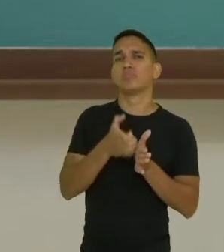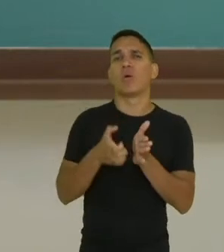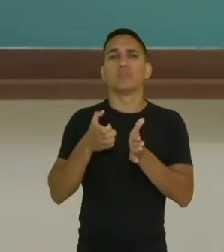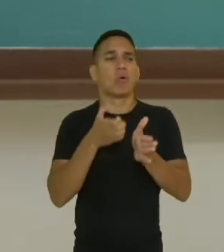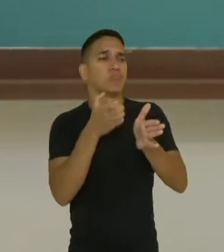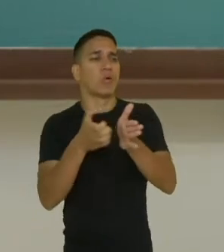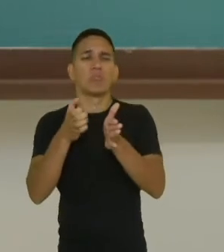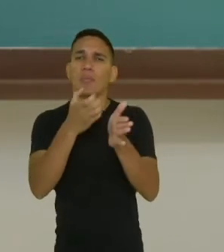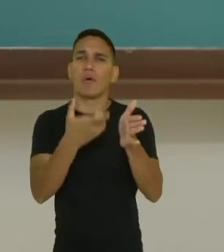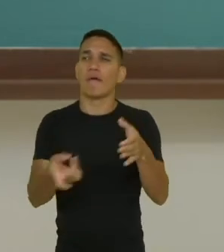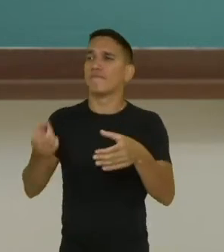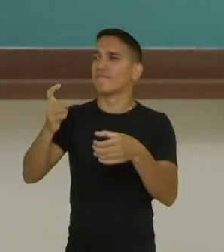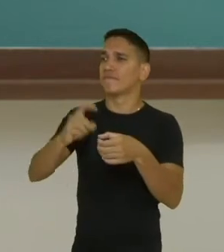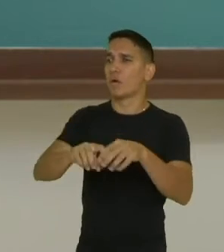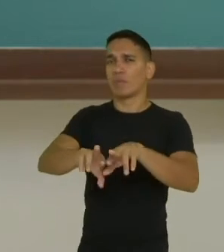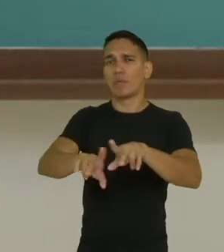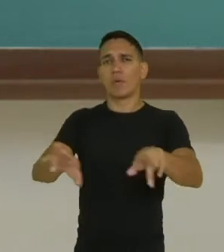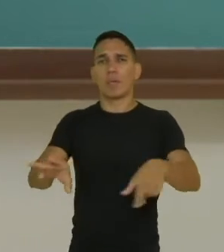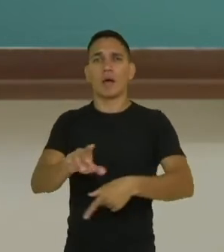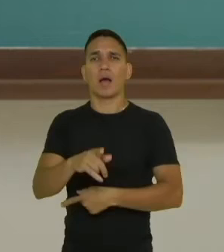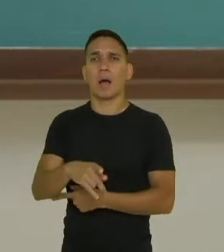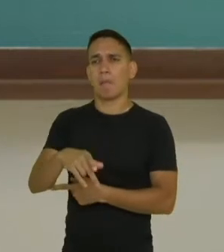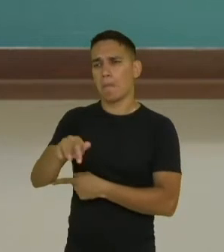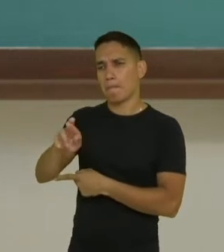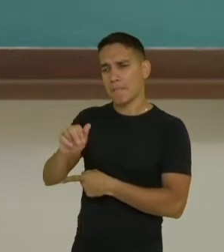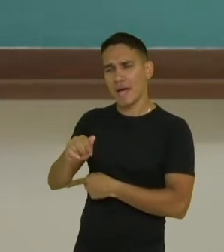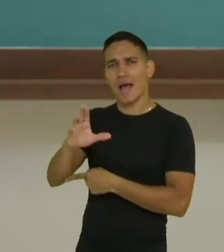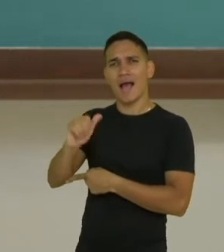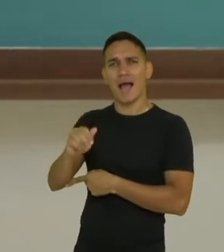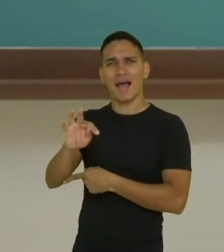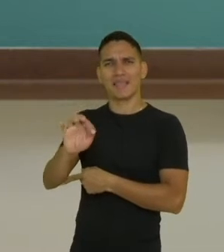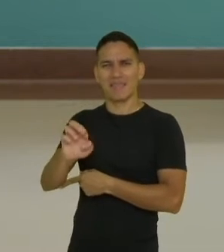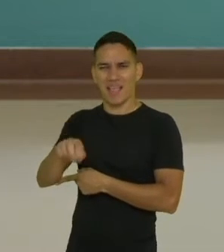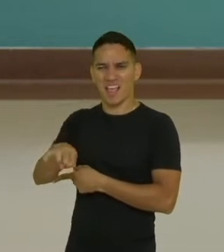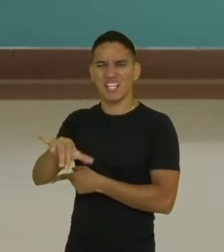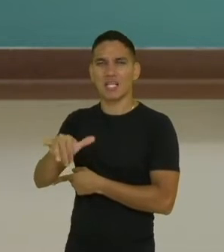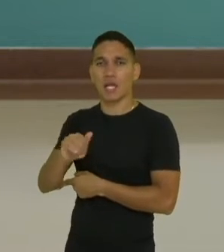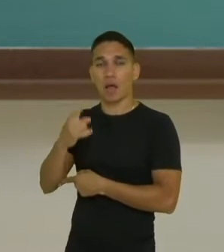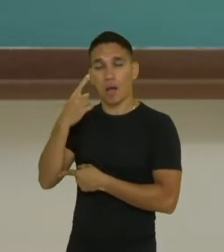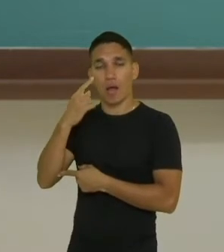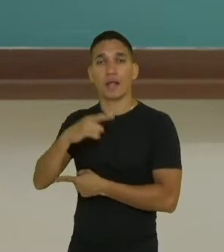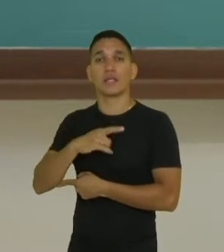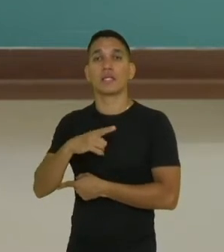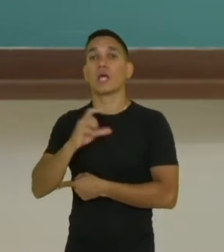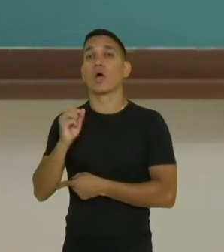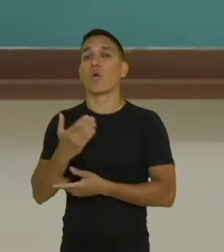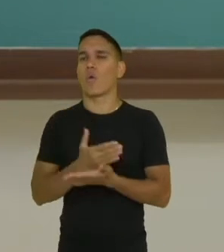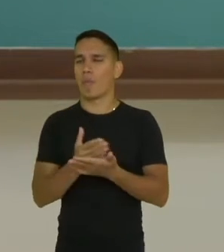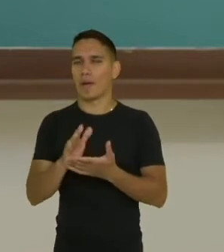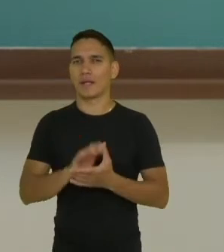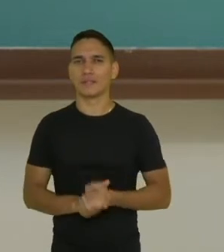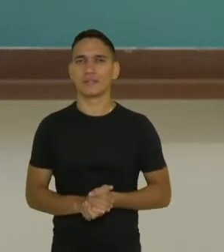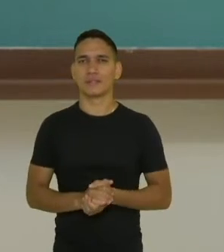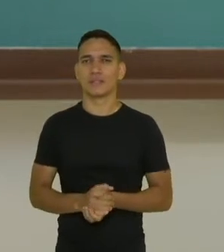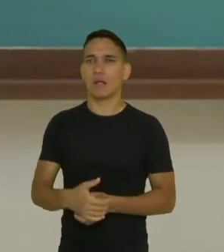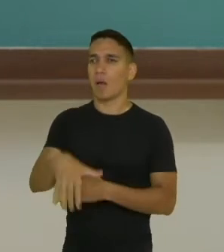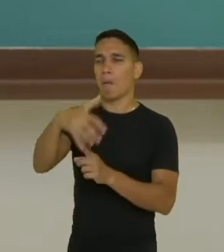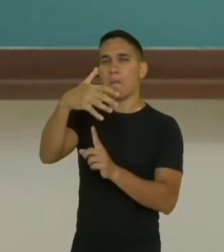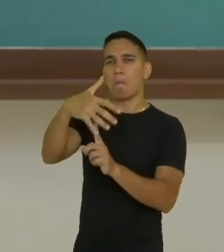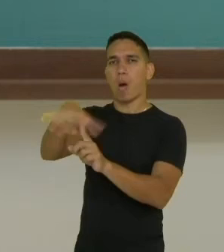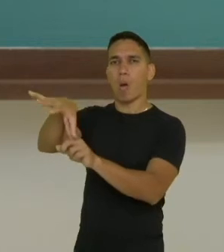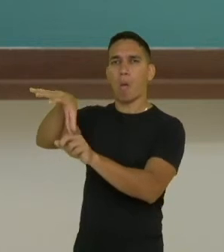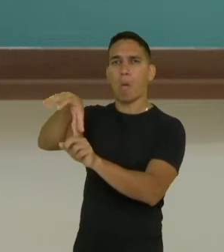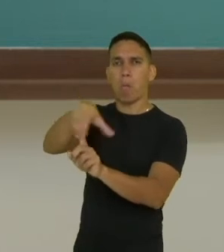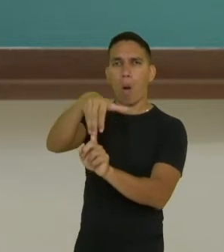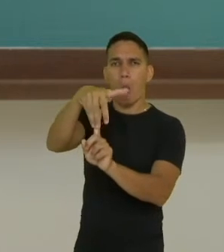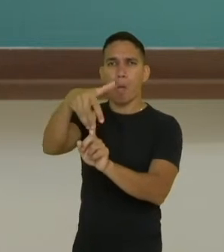pra Catende, vou danado pra Catende, com vontade de chegar. O poema começa assim: o sino bate e o condutor